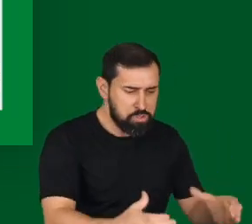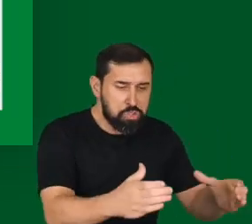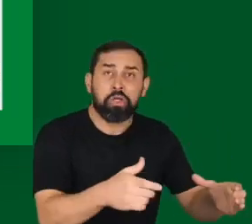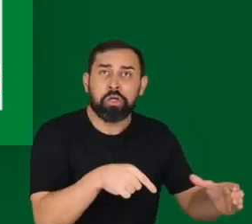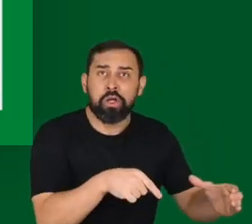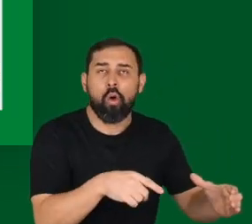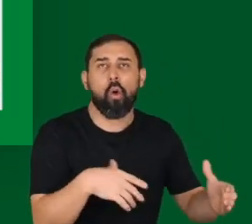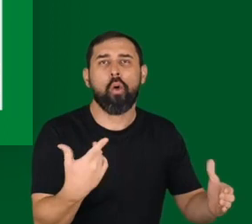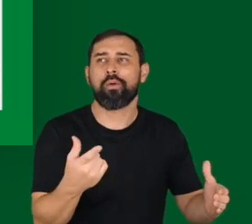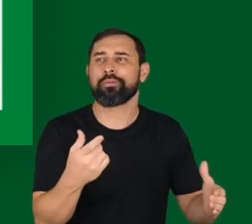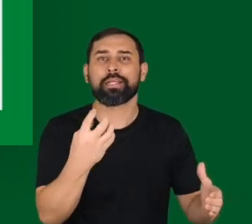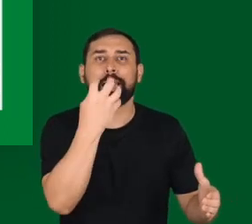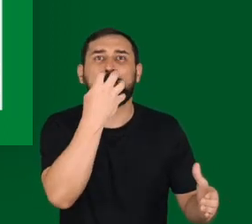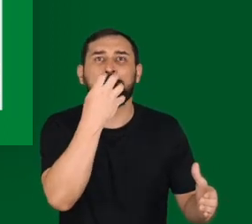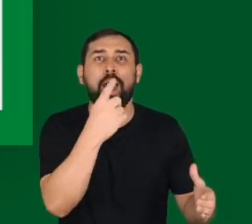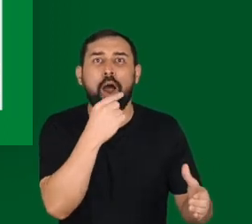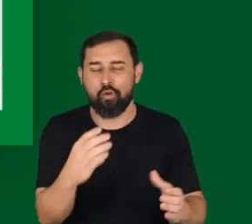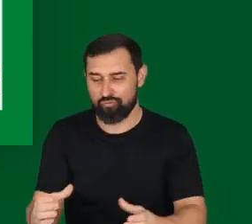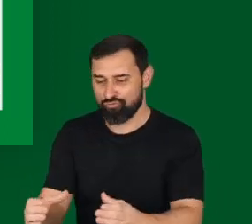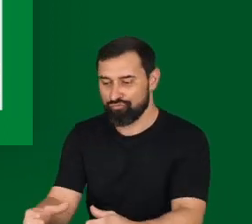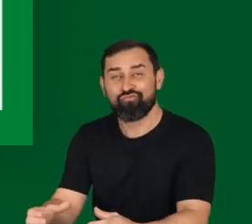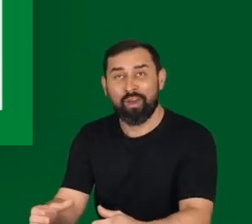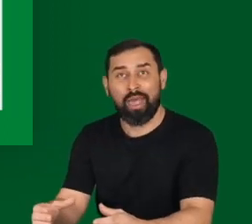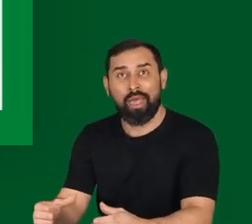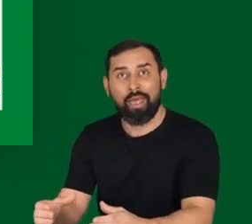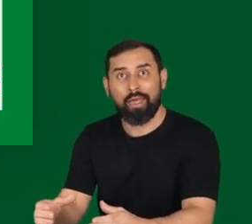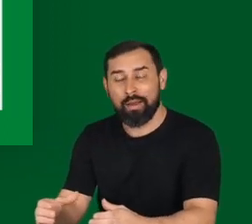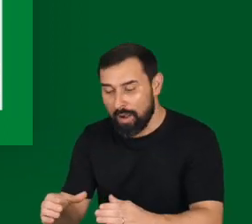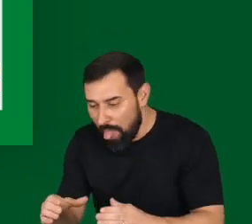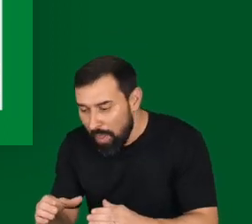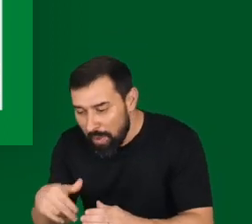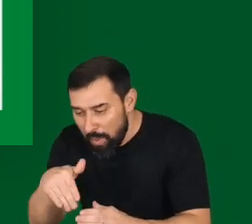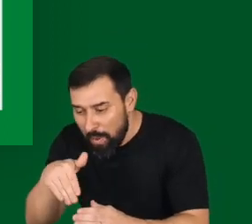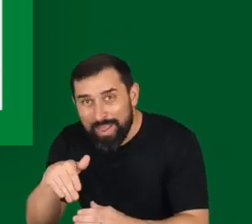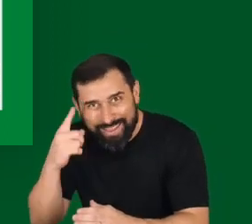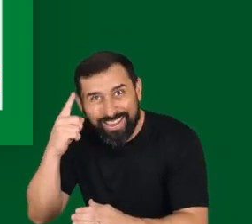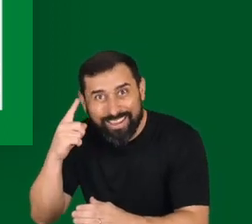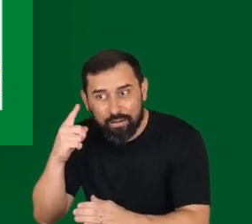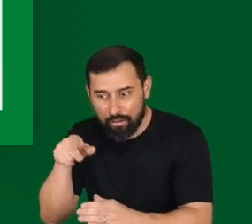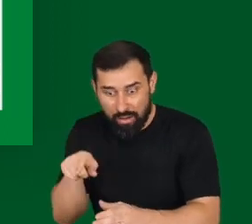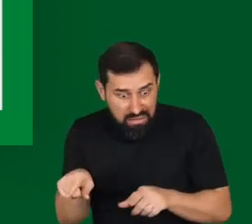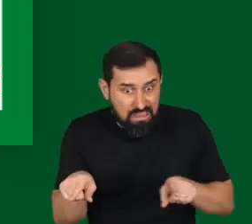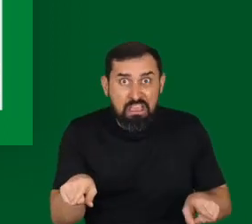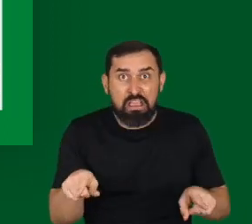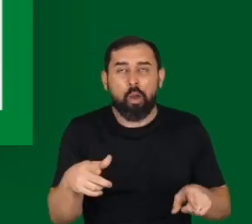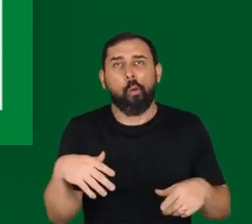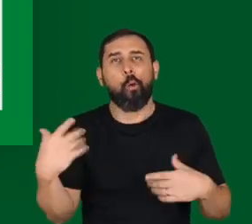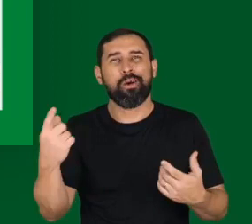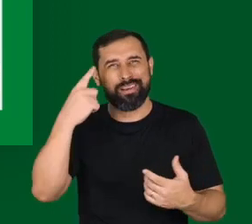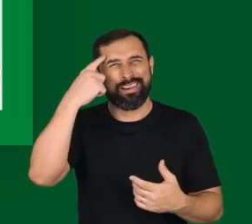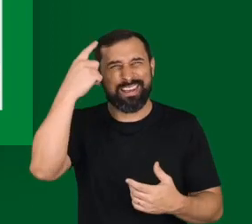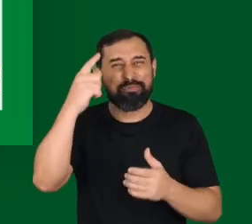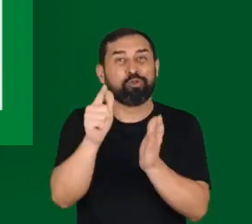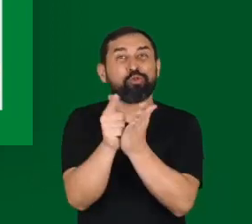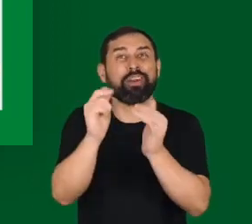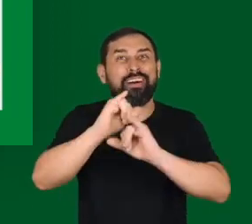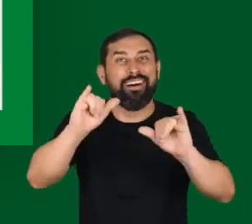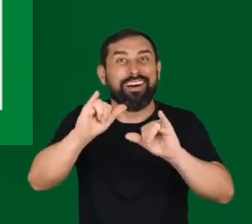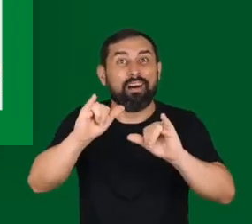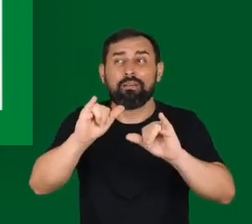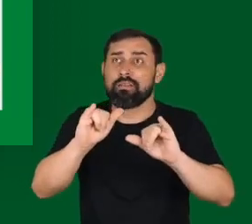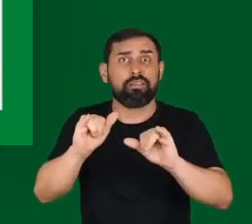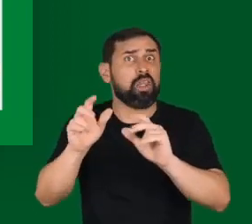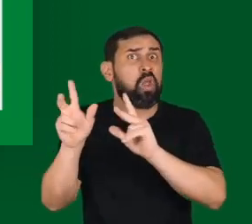aí, igual a gente viu na manchete, né? Uma caixa de gordura, ele pode trazer, levar a vítima